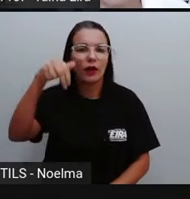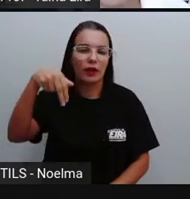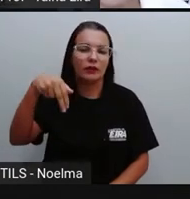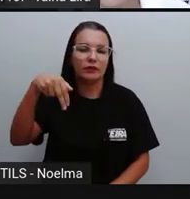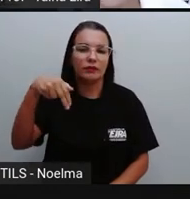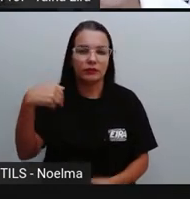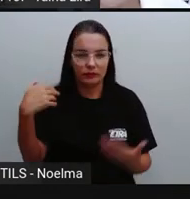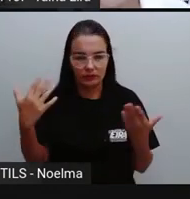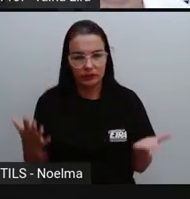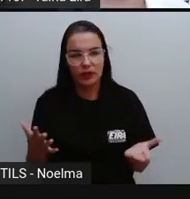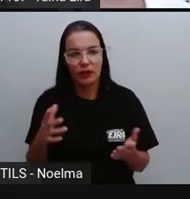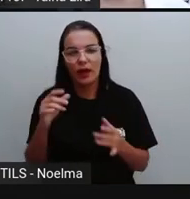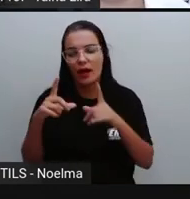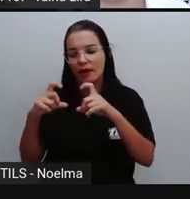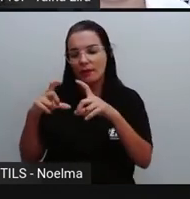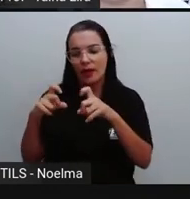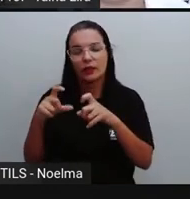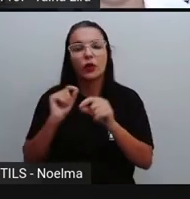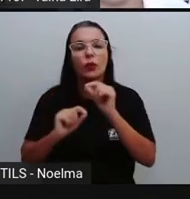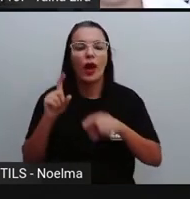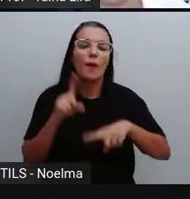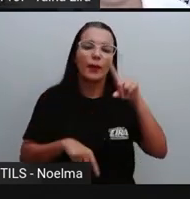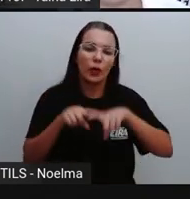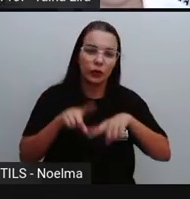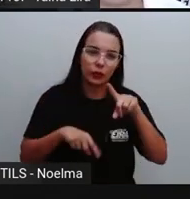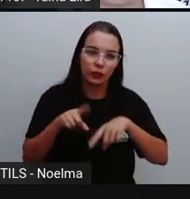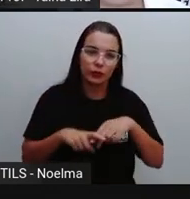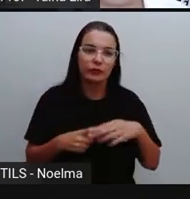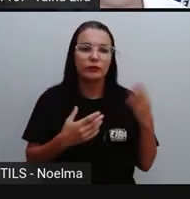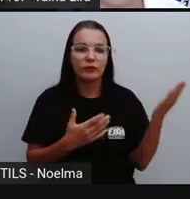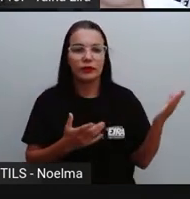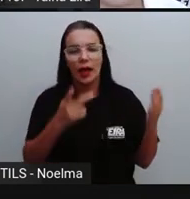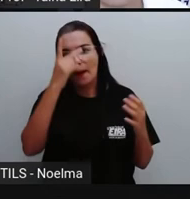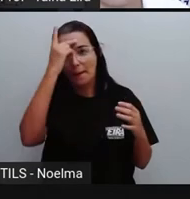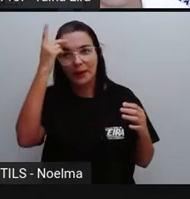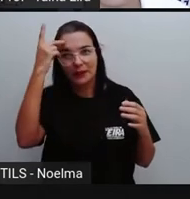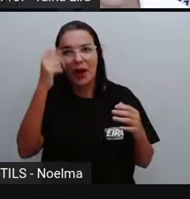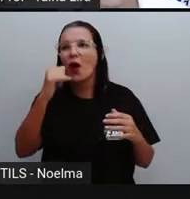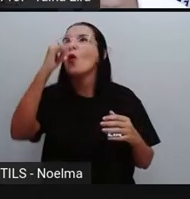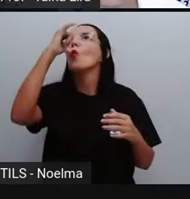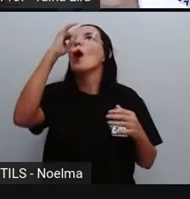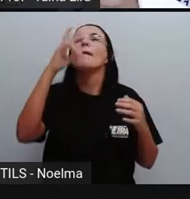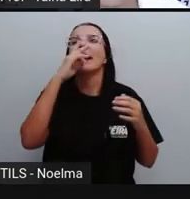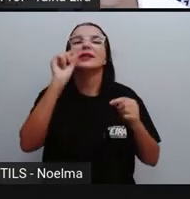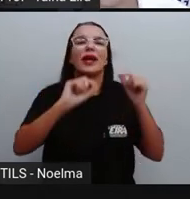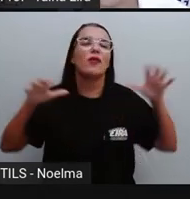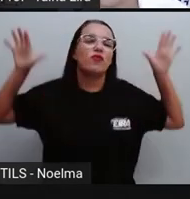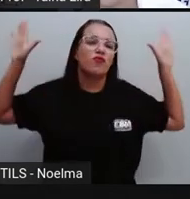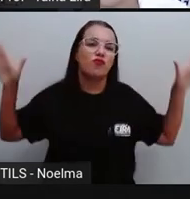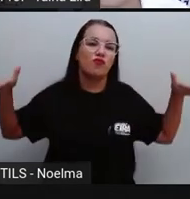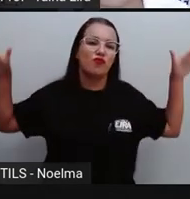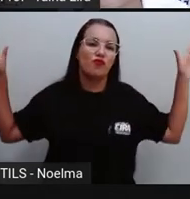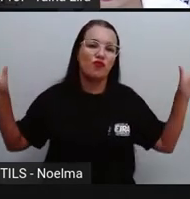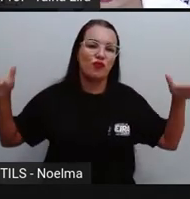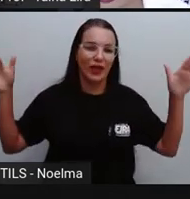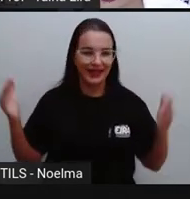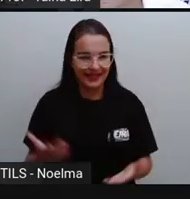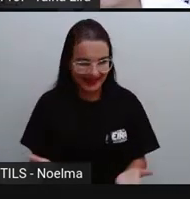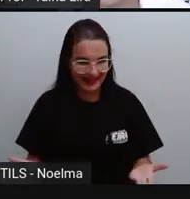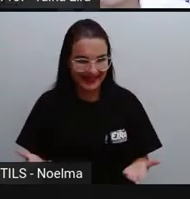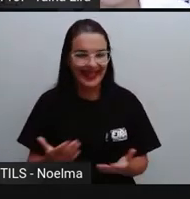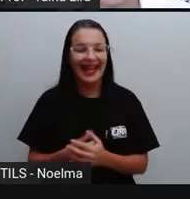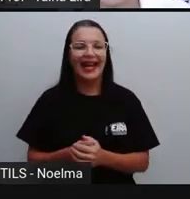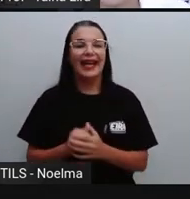Então, e a imagem aqui, né, do Red Bull, e a pessoa que tomou o Red Bull, olha lá, já voando, criou asas.